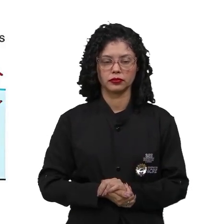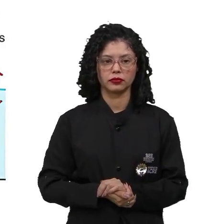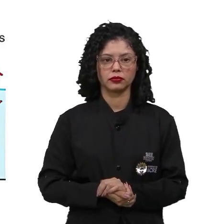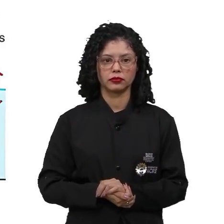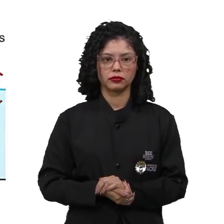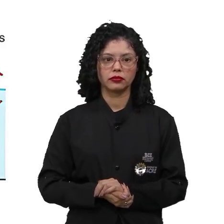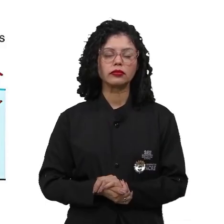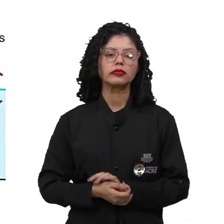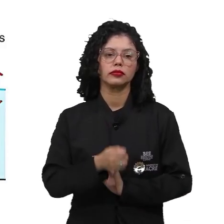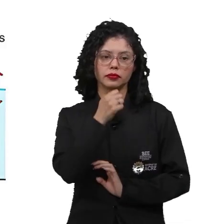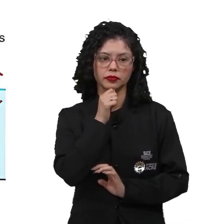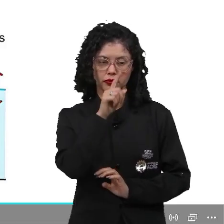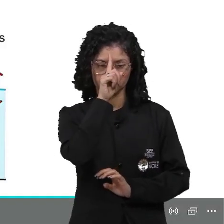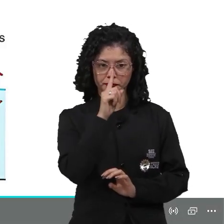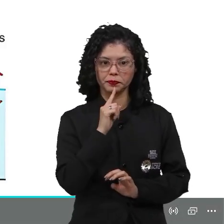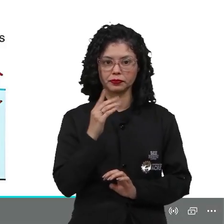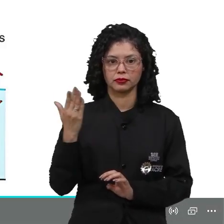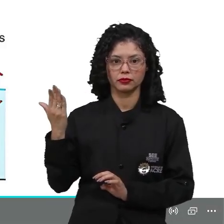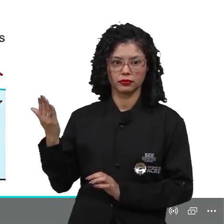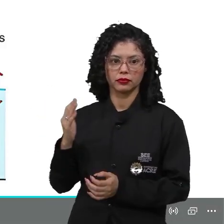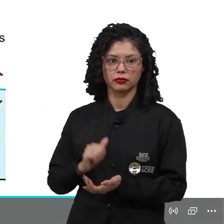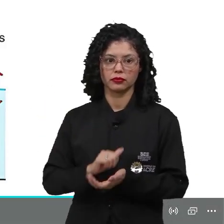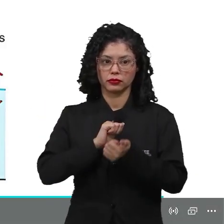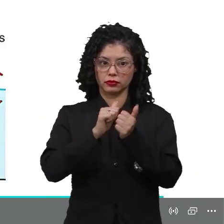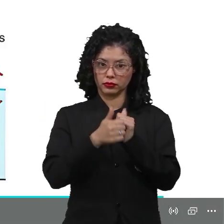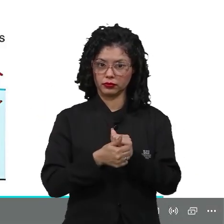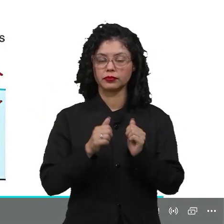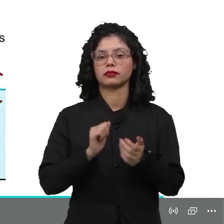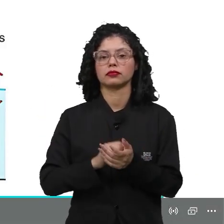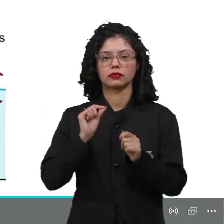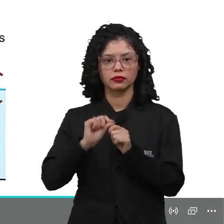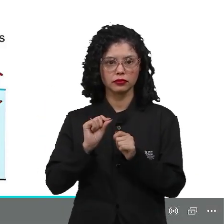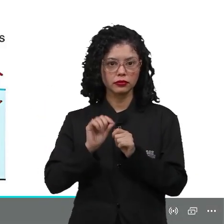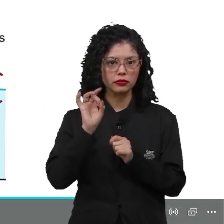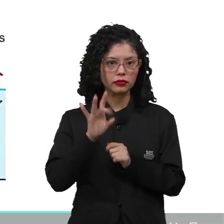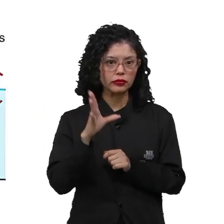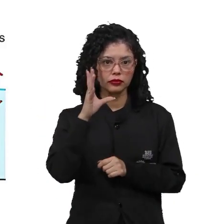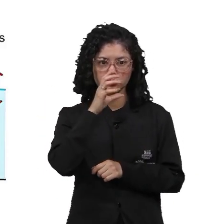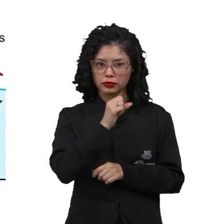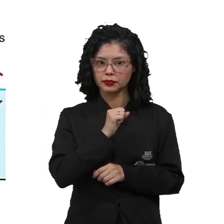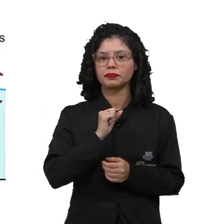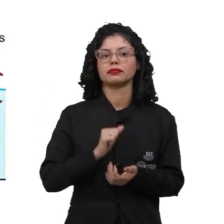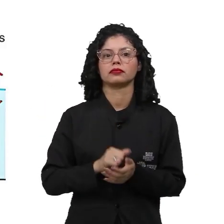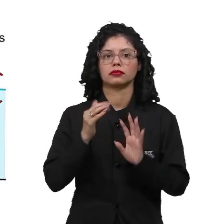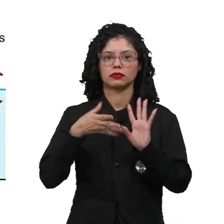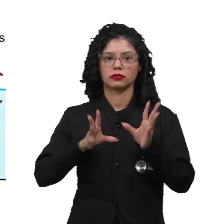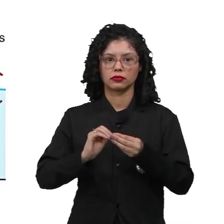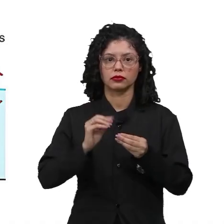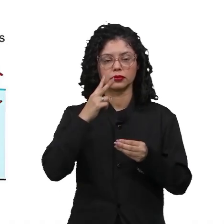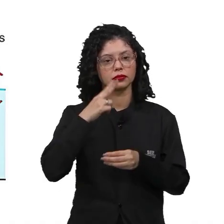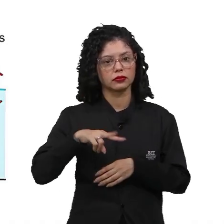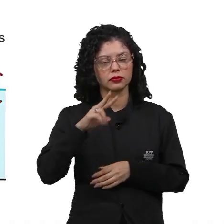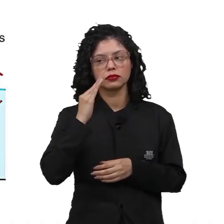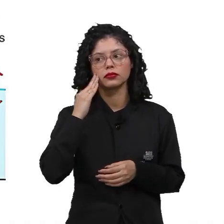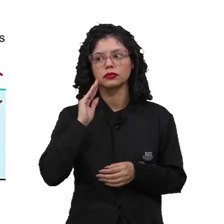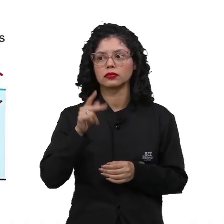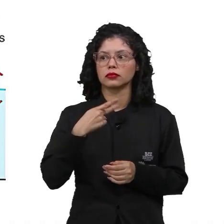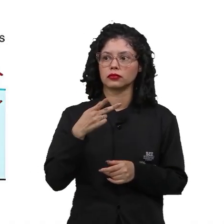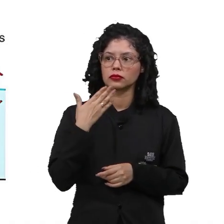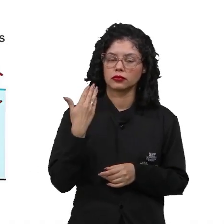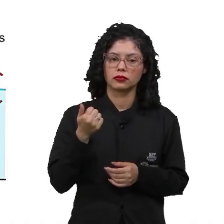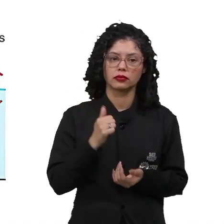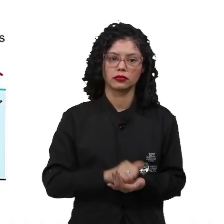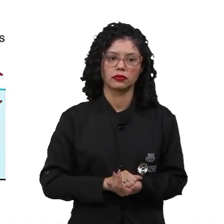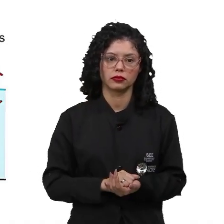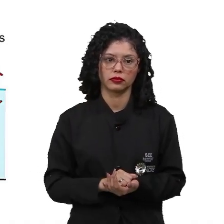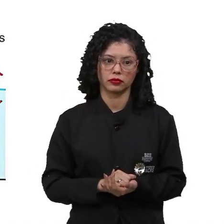organismo. Então, aqui a imunidade adaptativa, né, vamos fazer só um review bem rapidinho para a gente, né, ver, entender um pouco melhor.